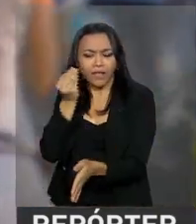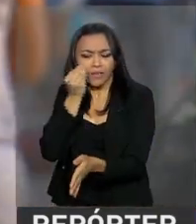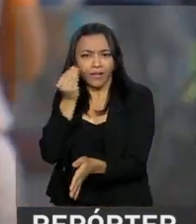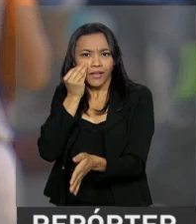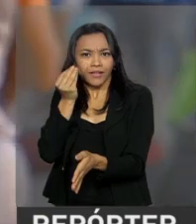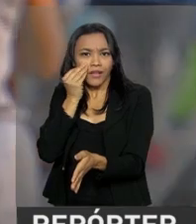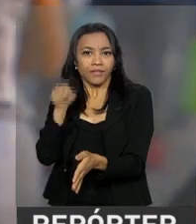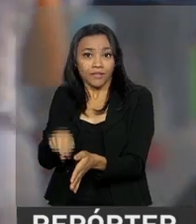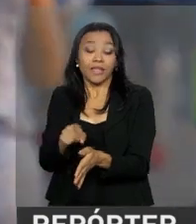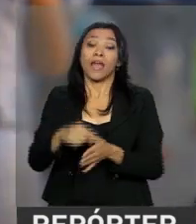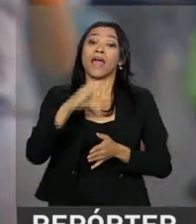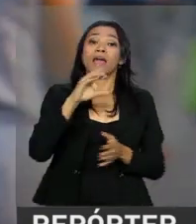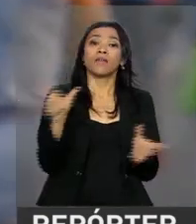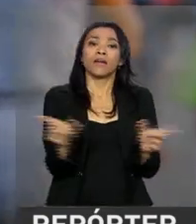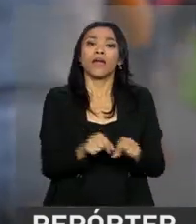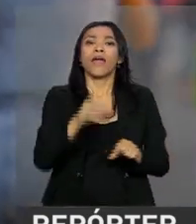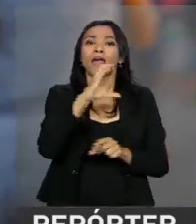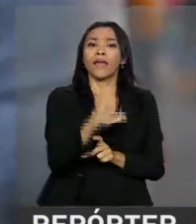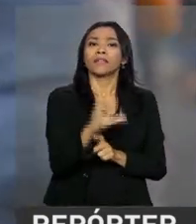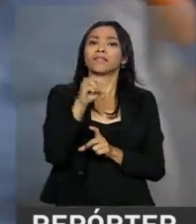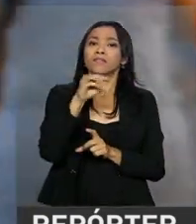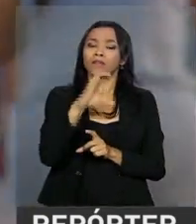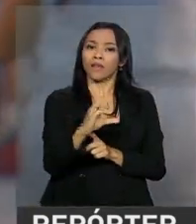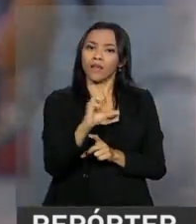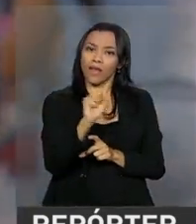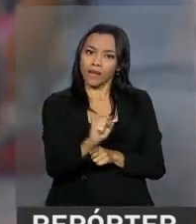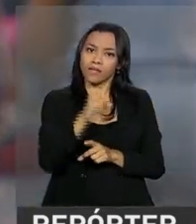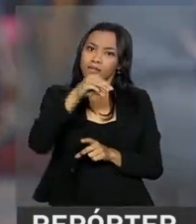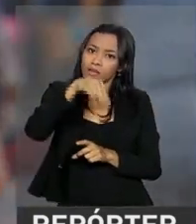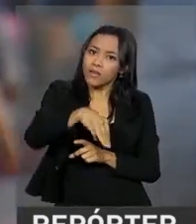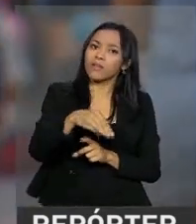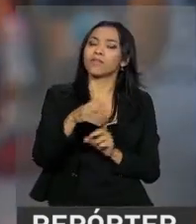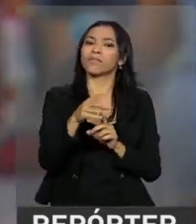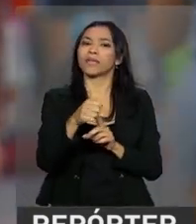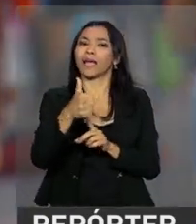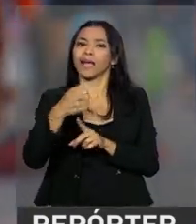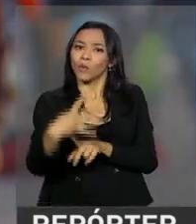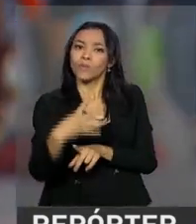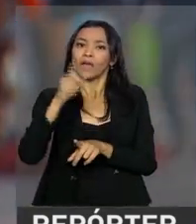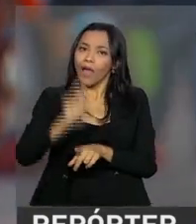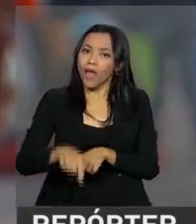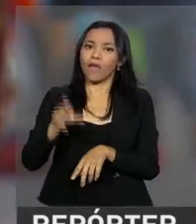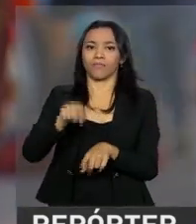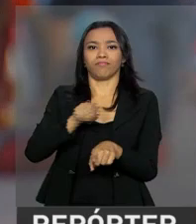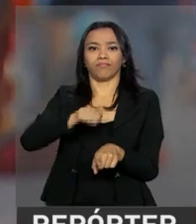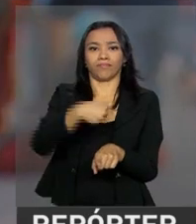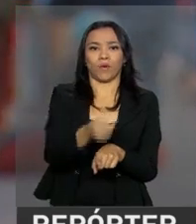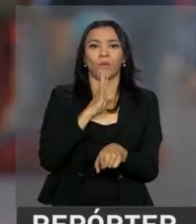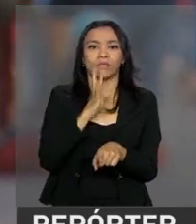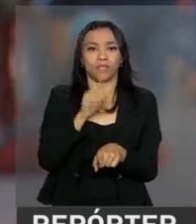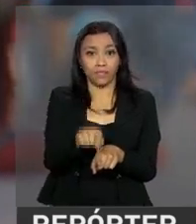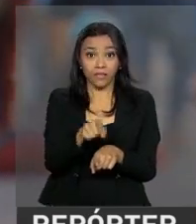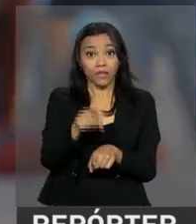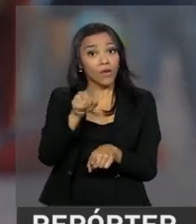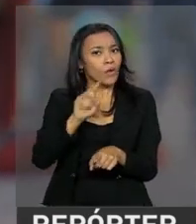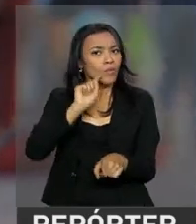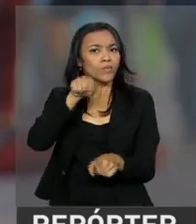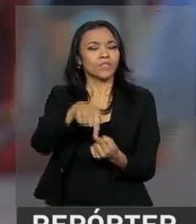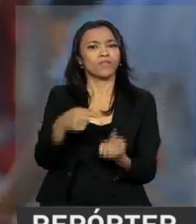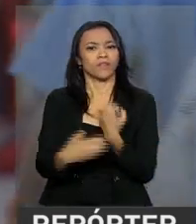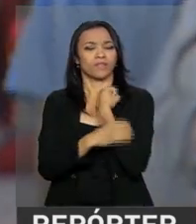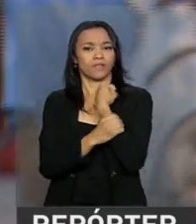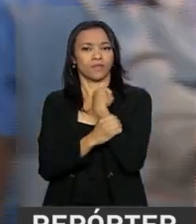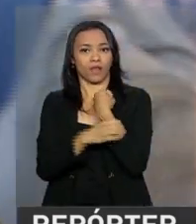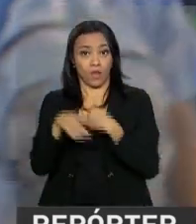da SM1 Como ficou conhecida é uma das prioridades da Organização Mundial da Saúde para garantir o